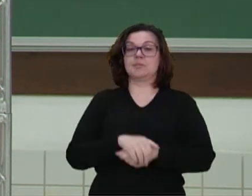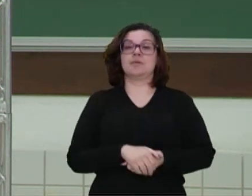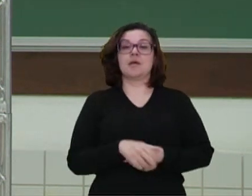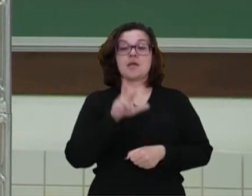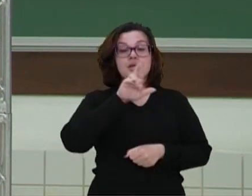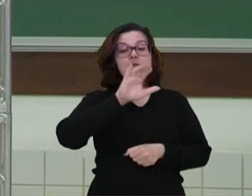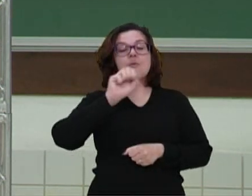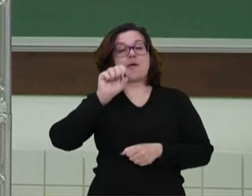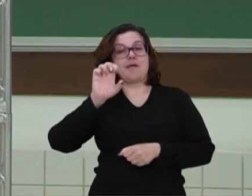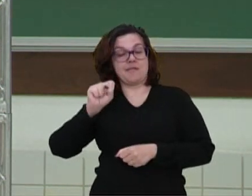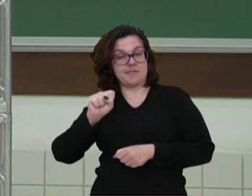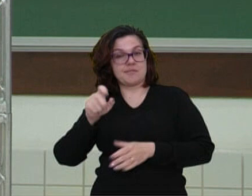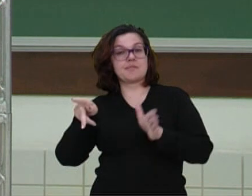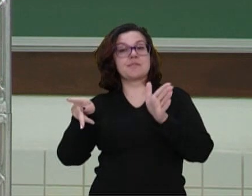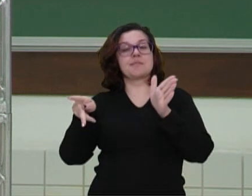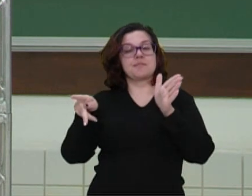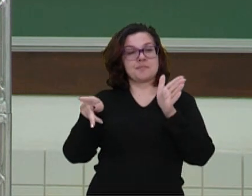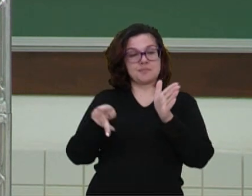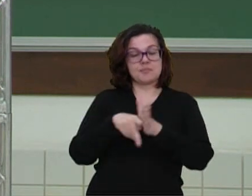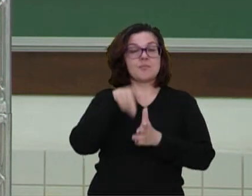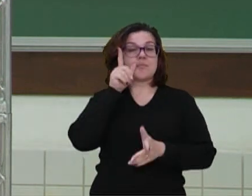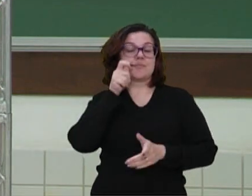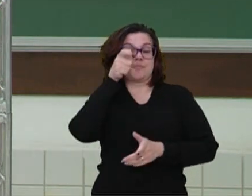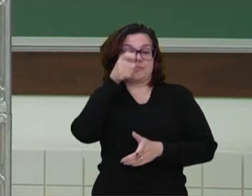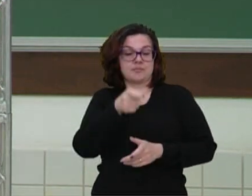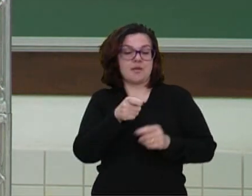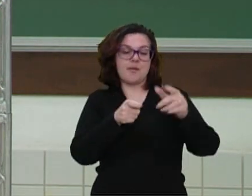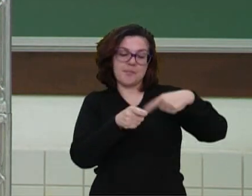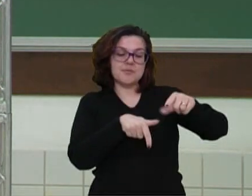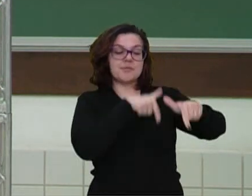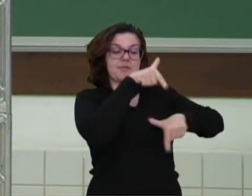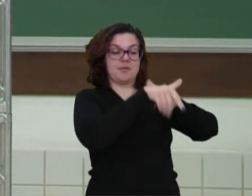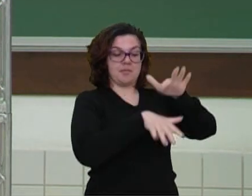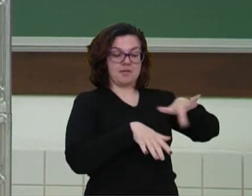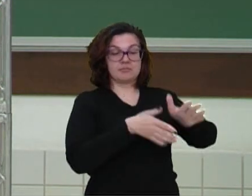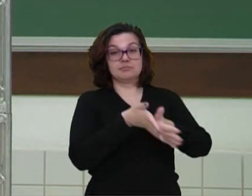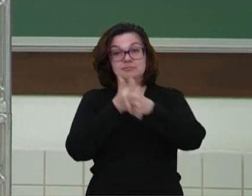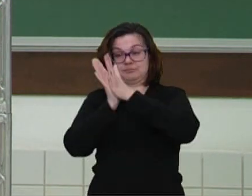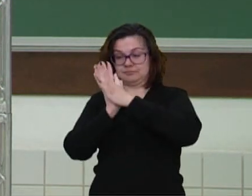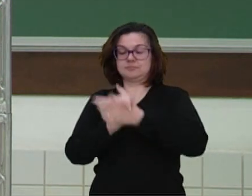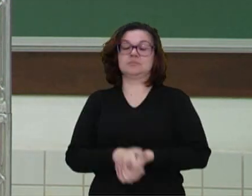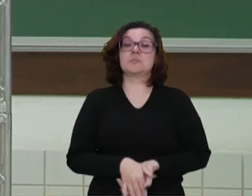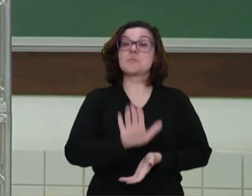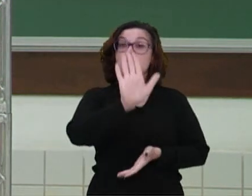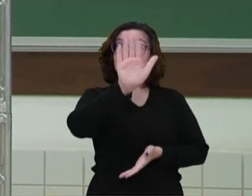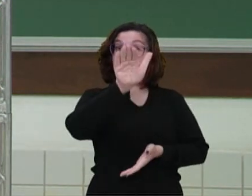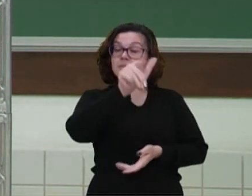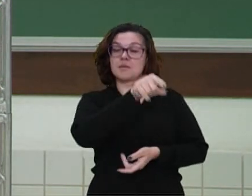a classe operária e os membros do Partido Comunista. Muito bem. Porém,